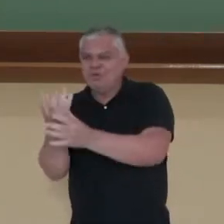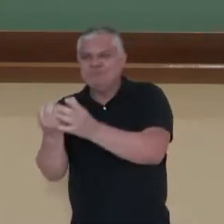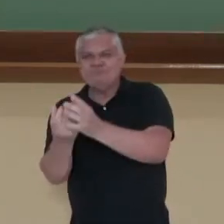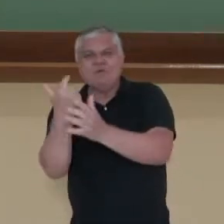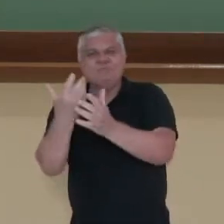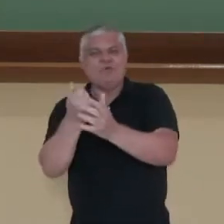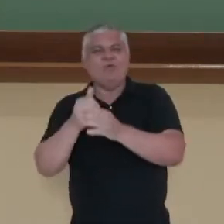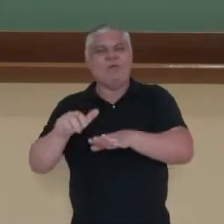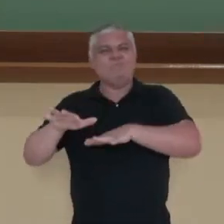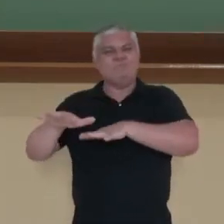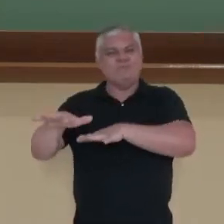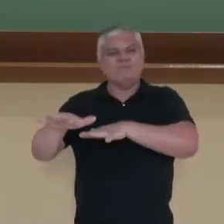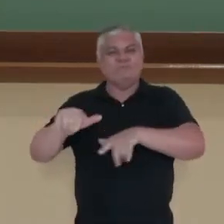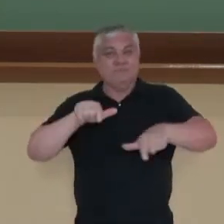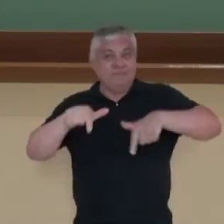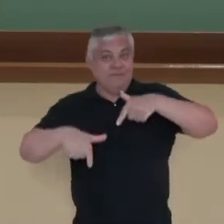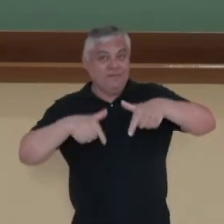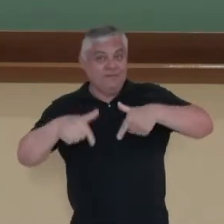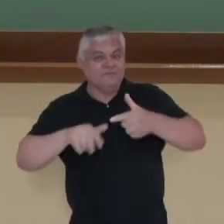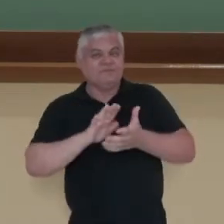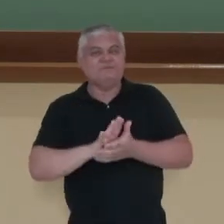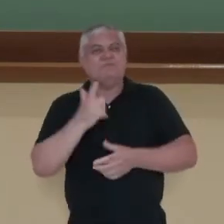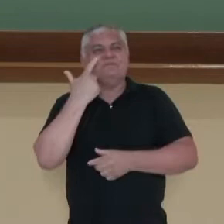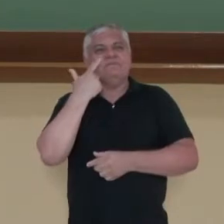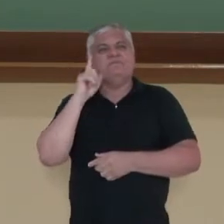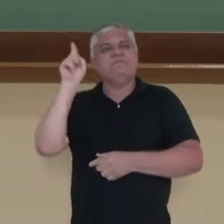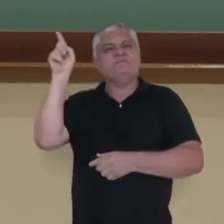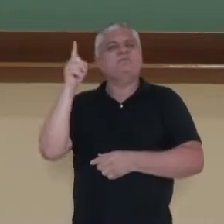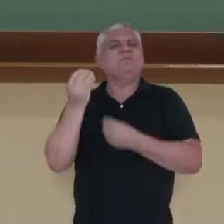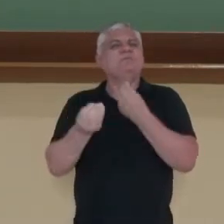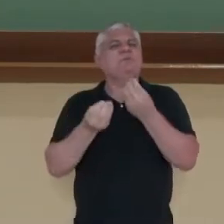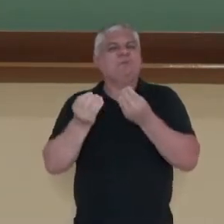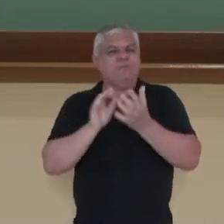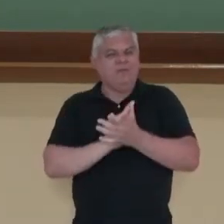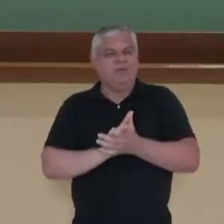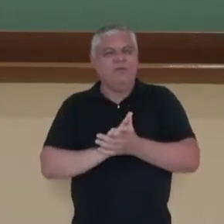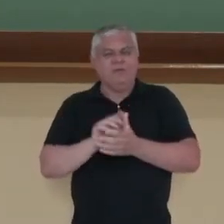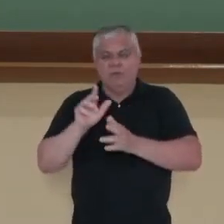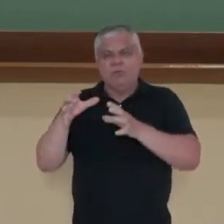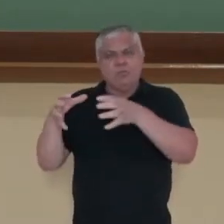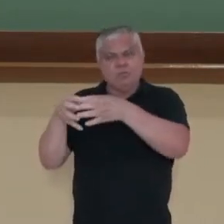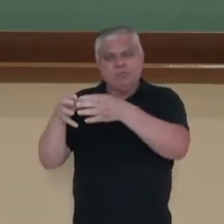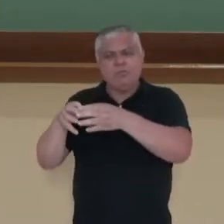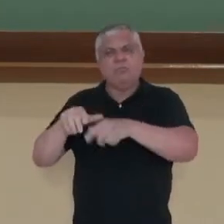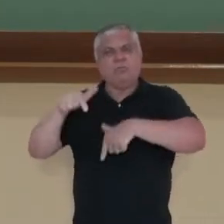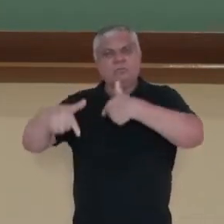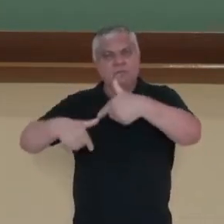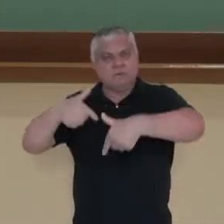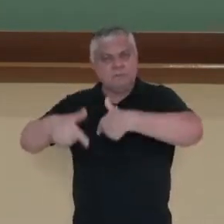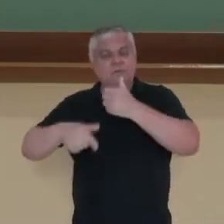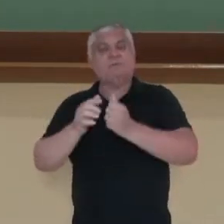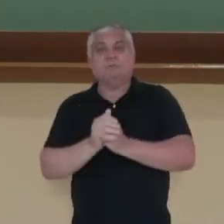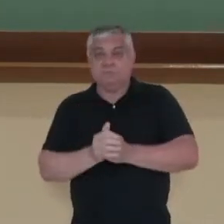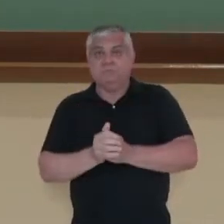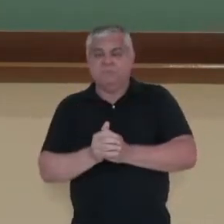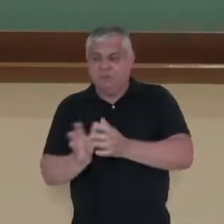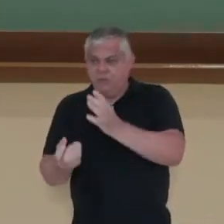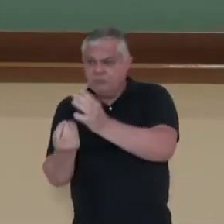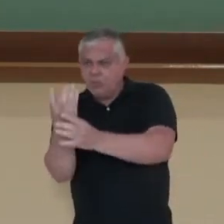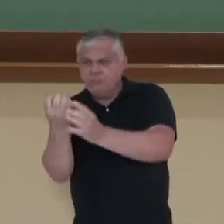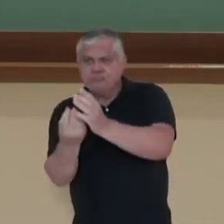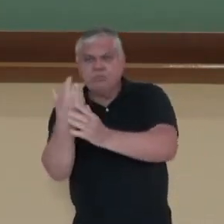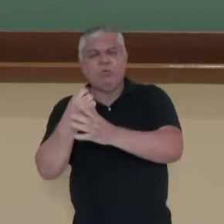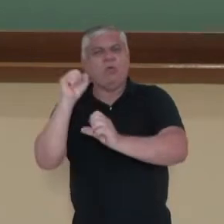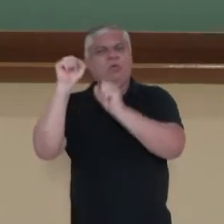dos trabalhadores. Vamos dar uma olhadinha aqui, né? Esses trabalhadores, né? Vamos lembrar que a Revolução Industrial, como você